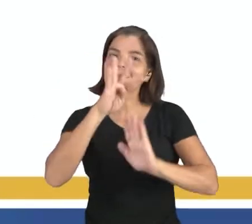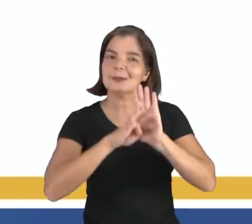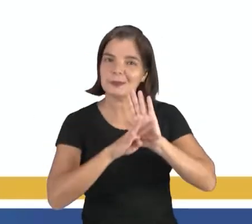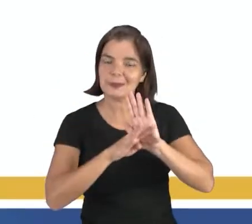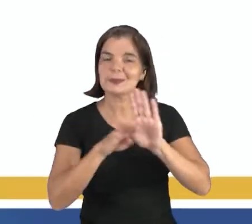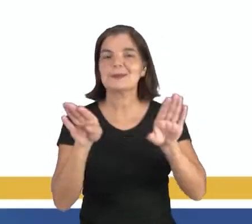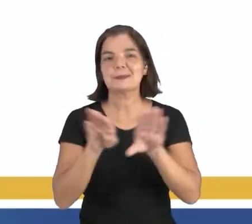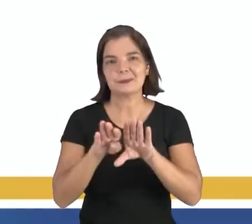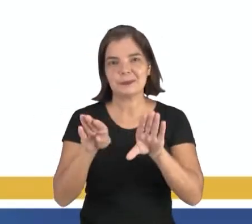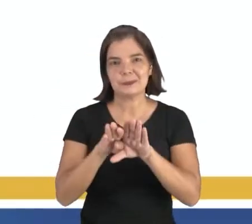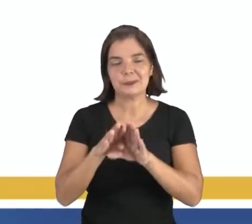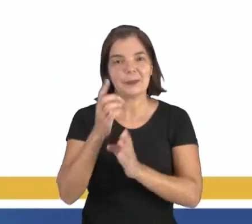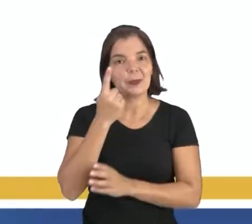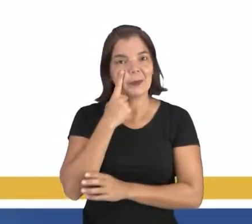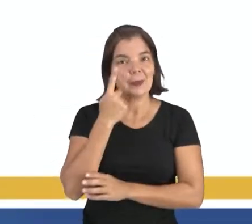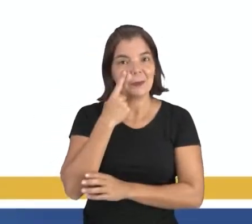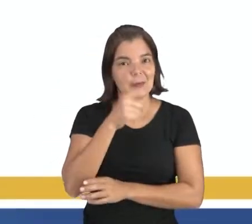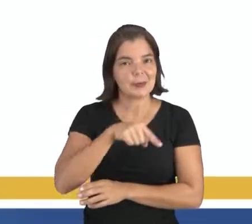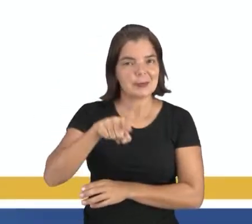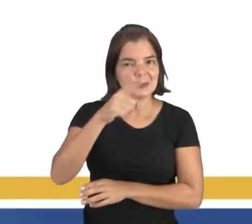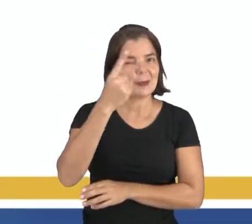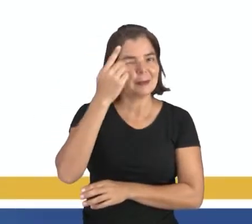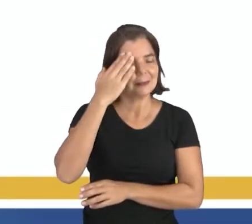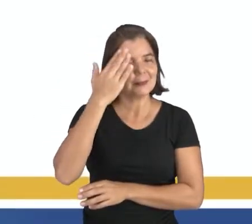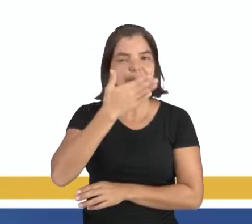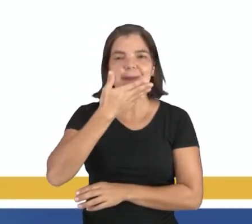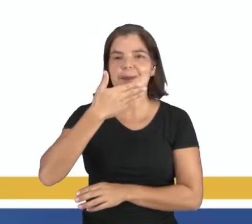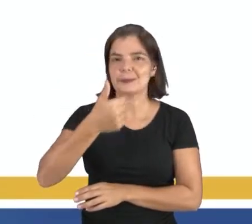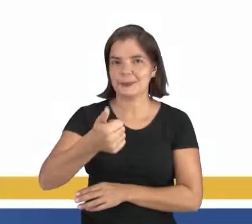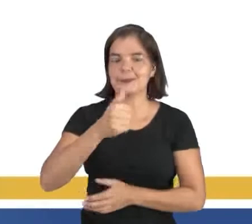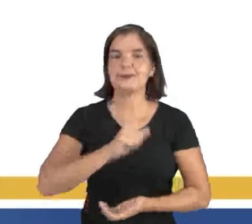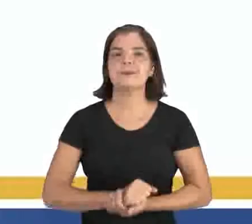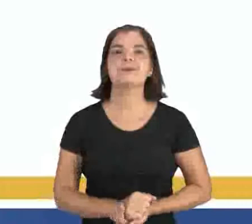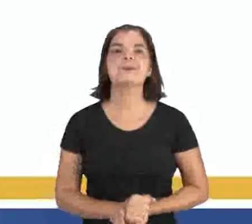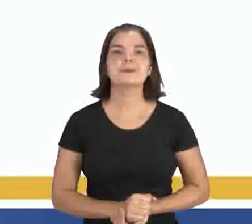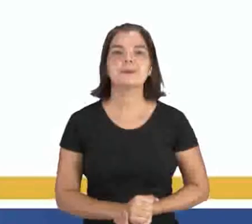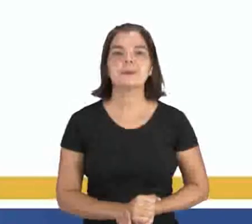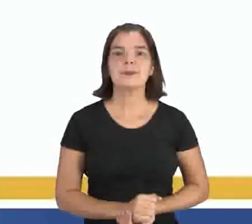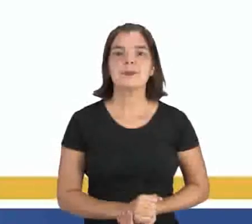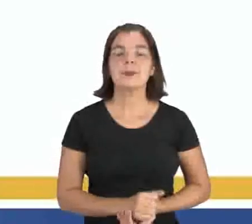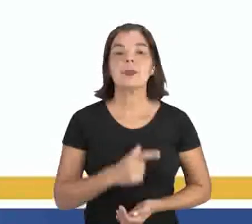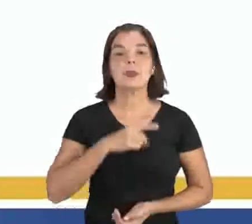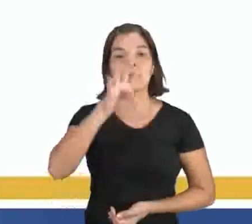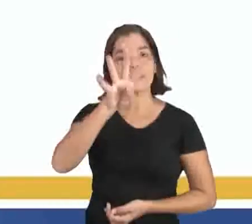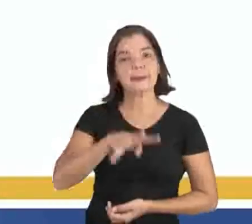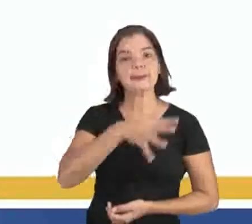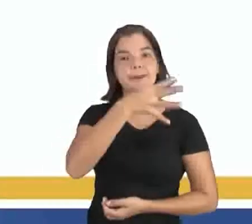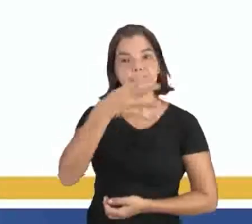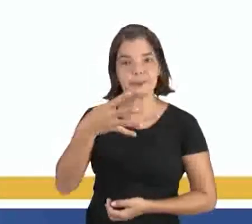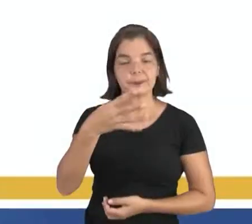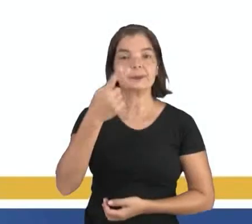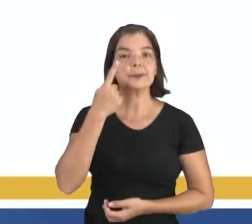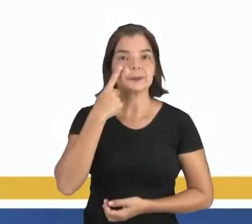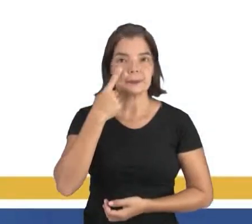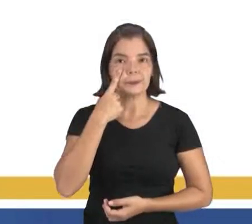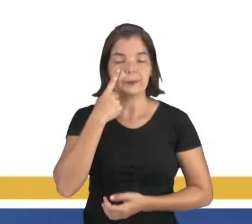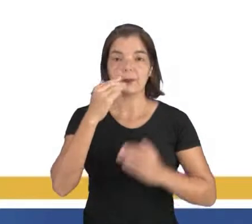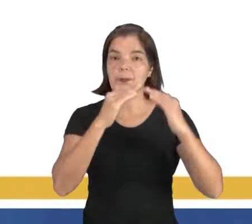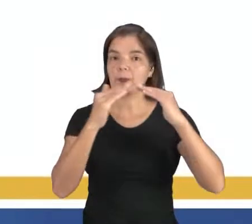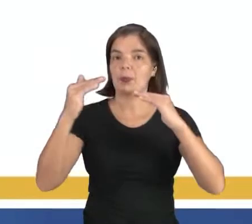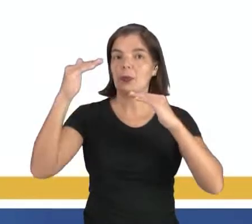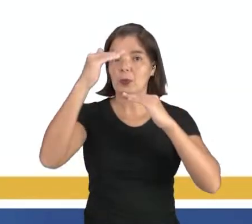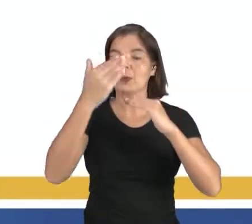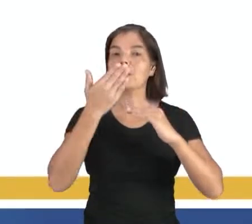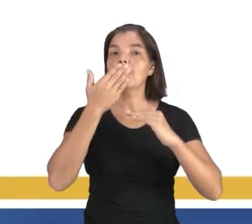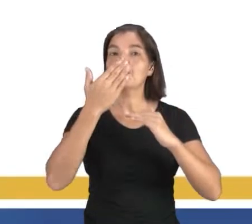tipos textuais. Observe para que você possa entender melhor. Estamos vendo aqui o esquema. Acima nós temos